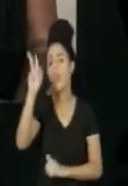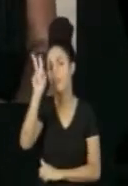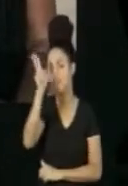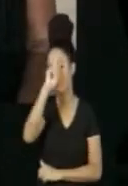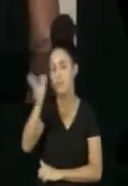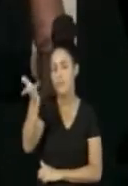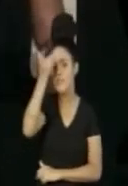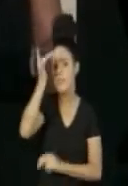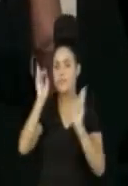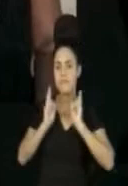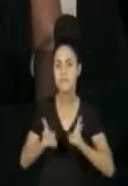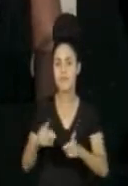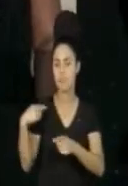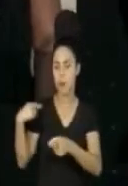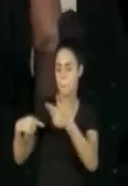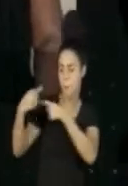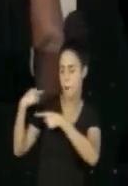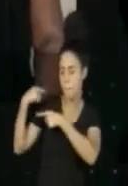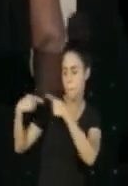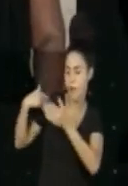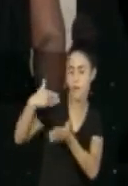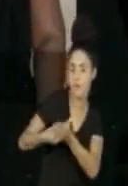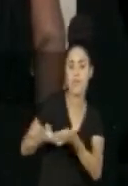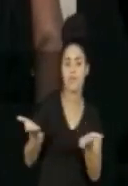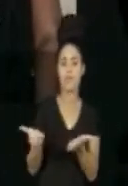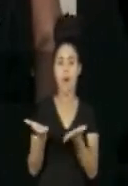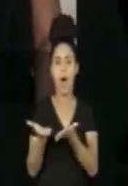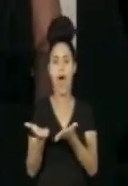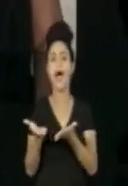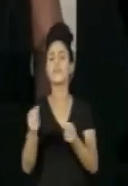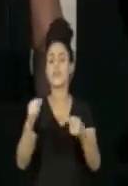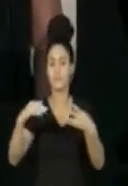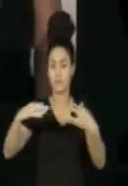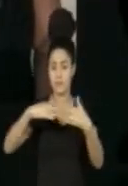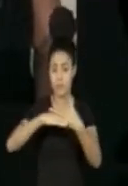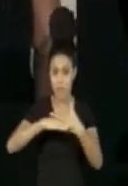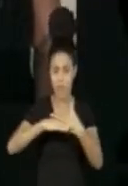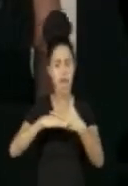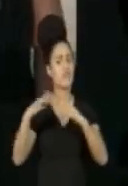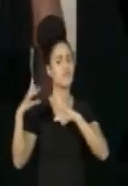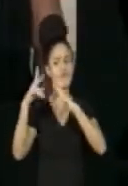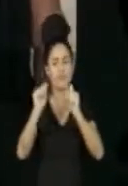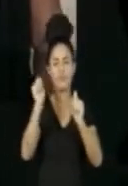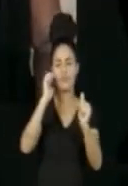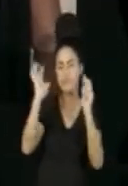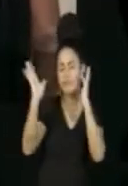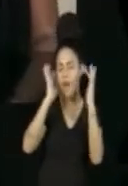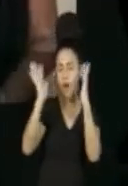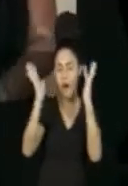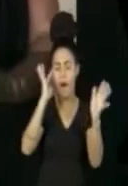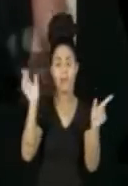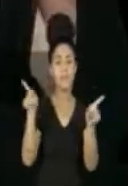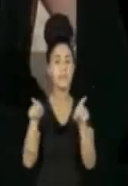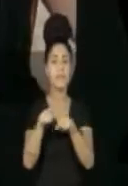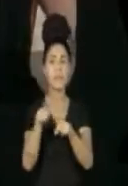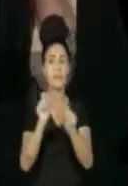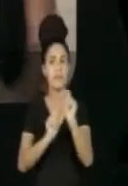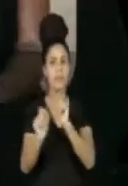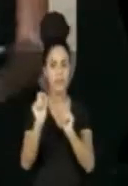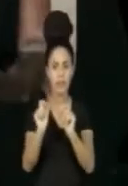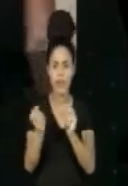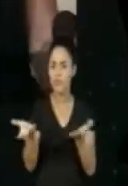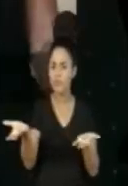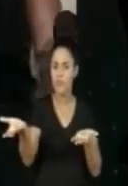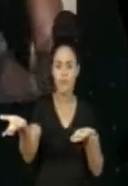falam sobre ancestralidade, sobre cidadania, sobre sonho, e que fazem